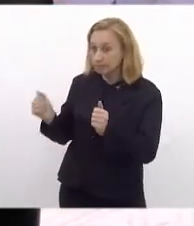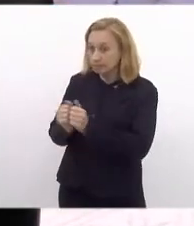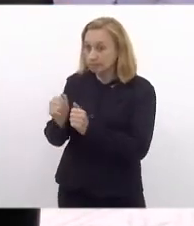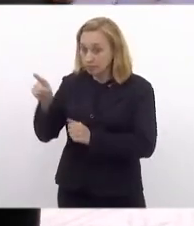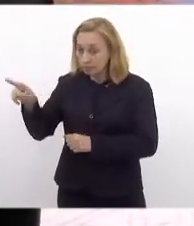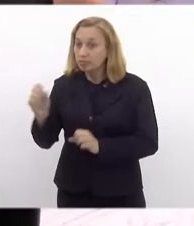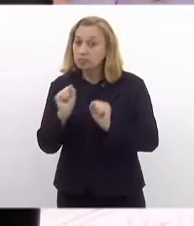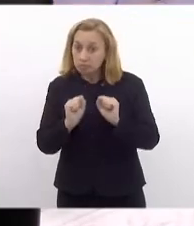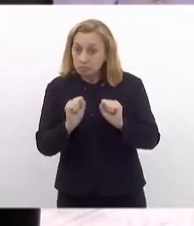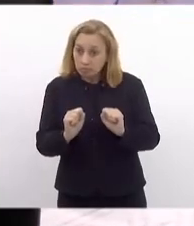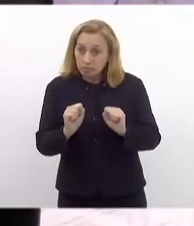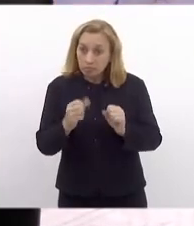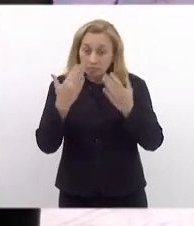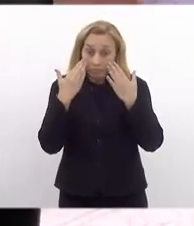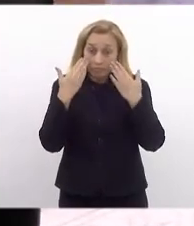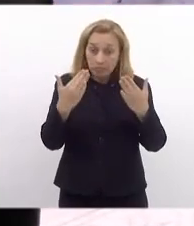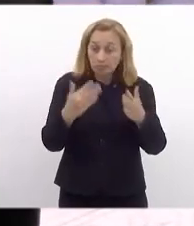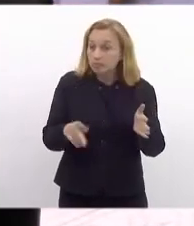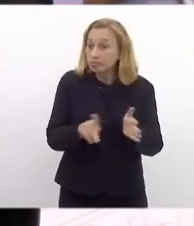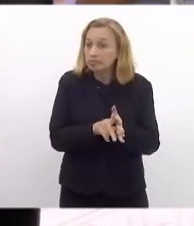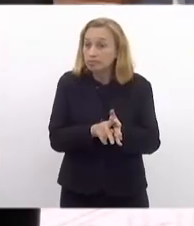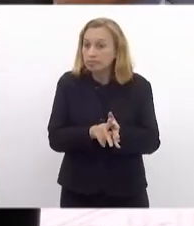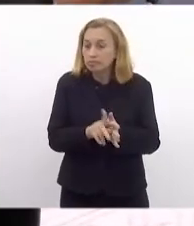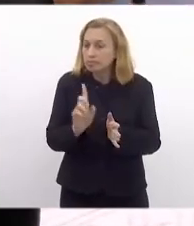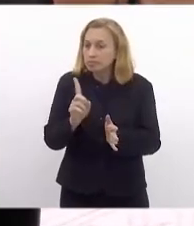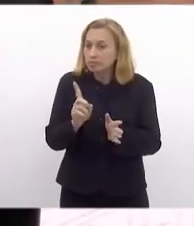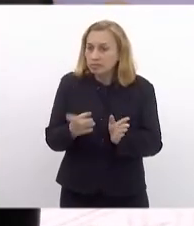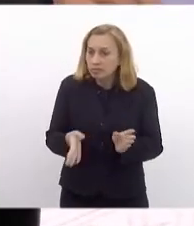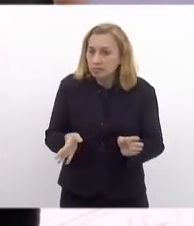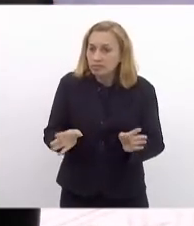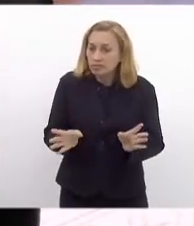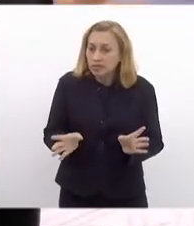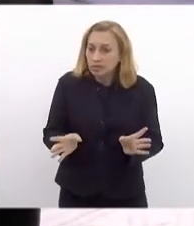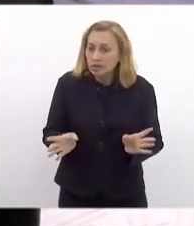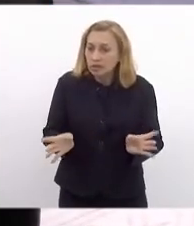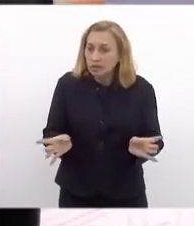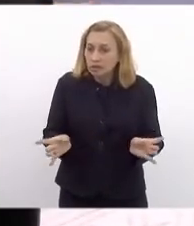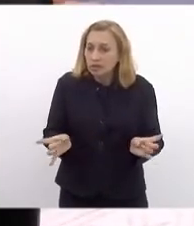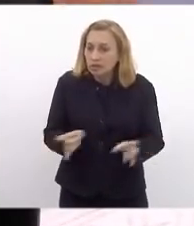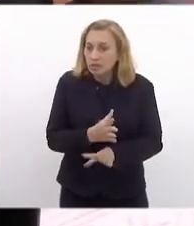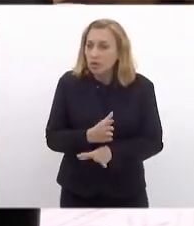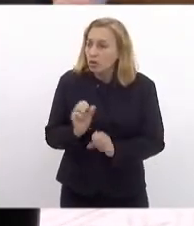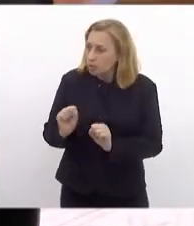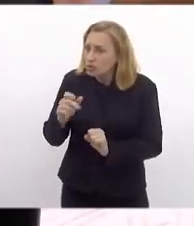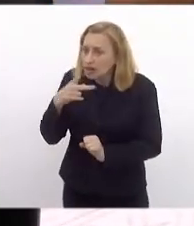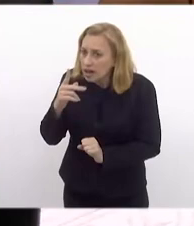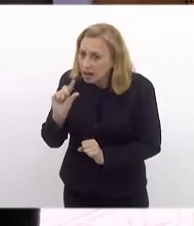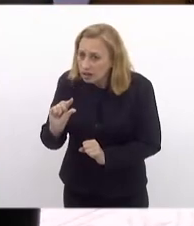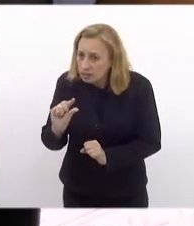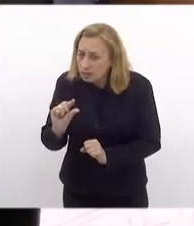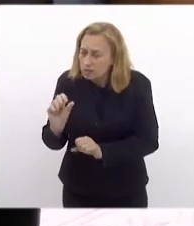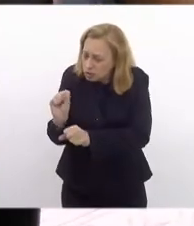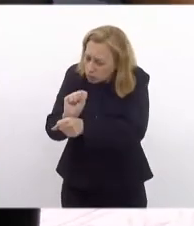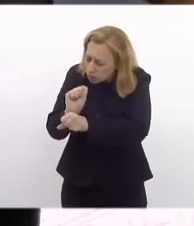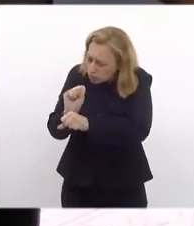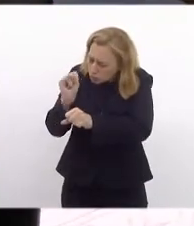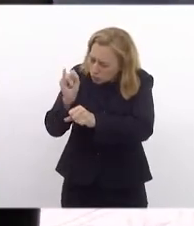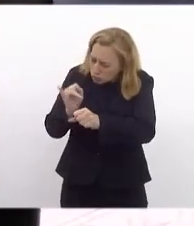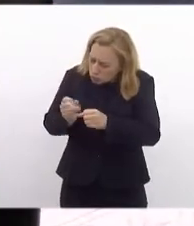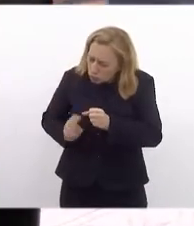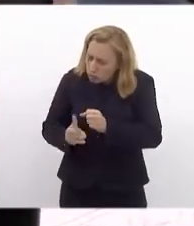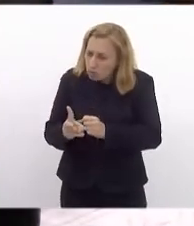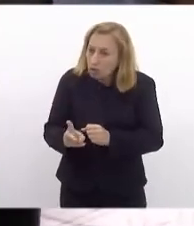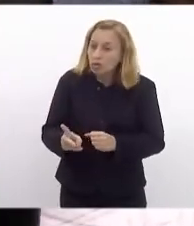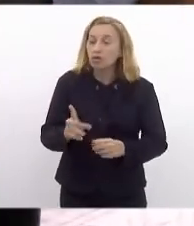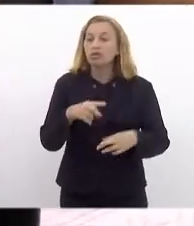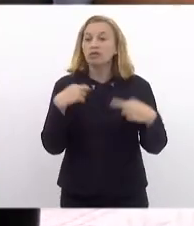a gente pode apresentar um projeto e não tá fechado como é que faz audiência pública os seus Relaxa senão não deixou deixou com isso